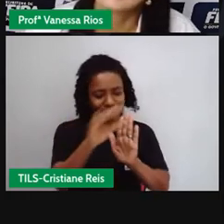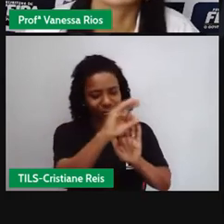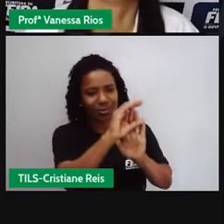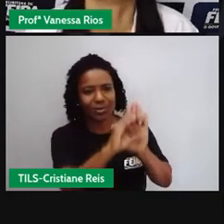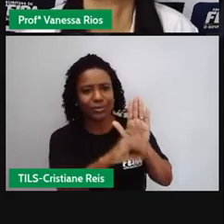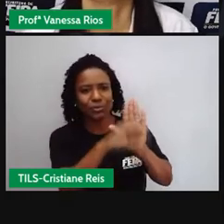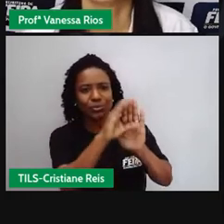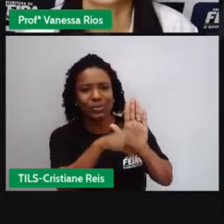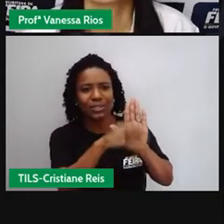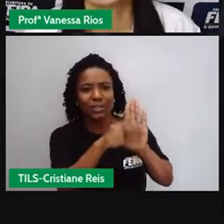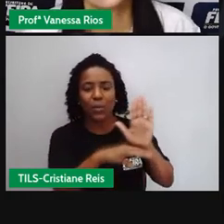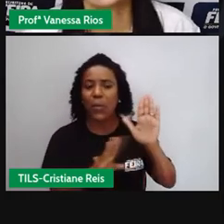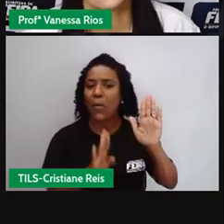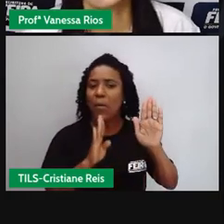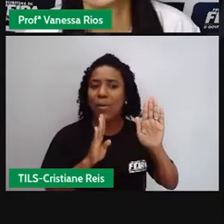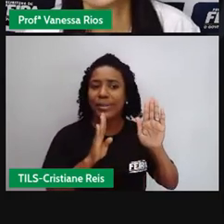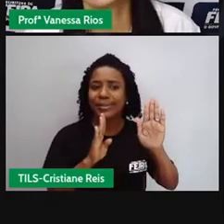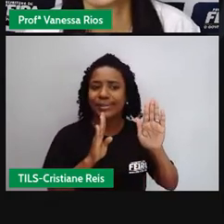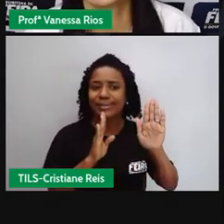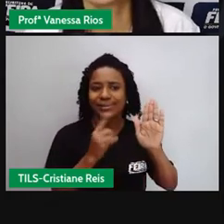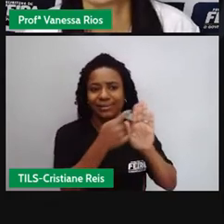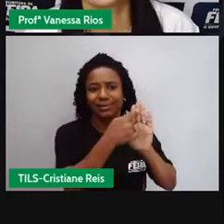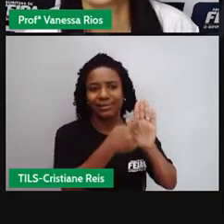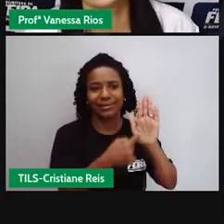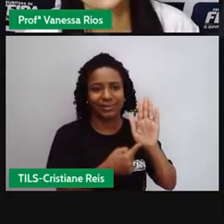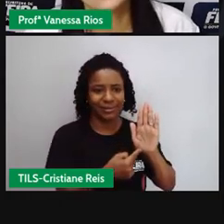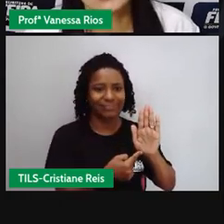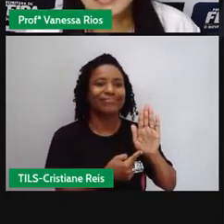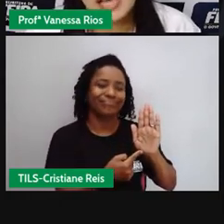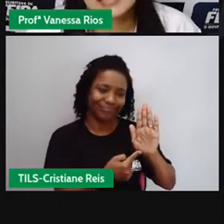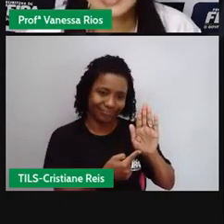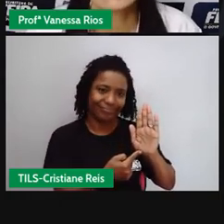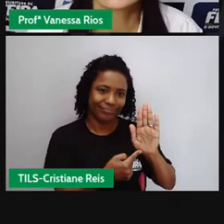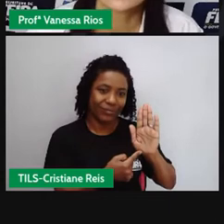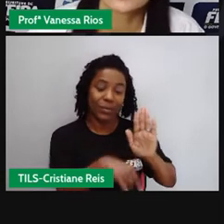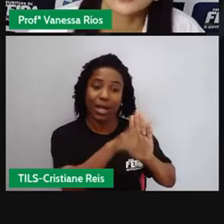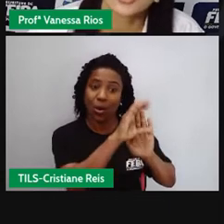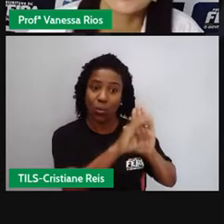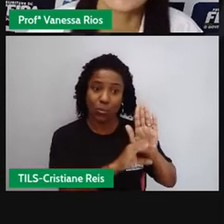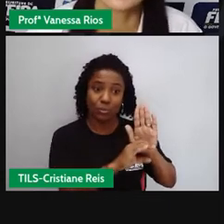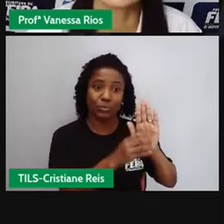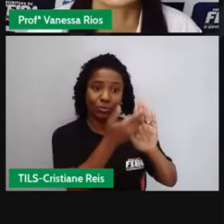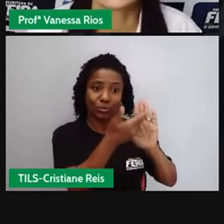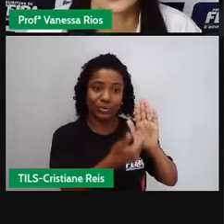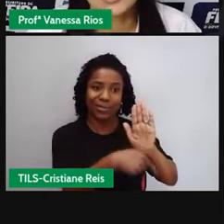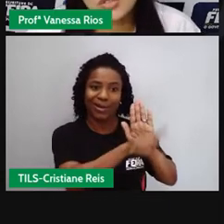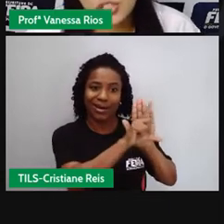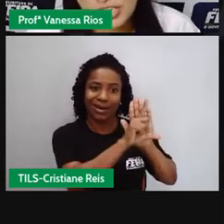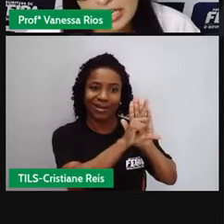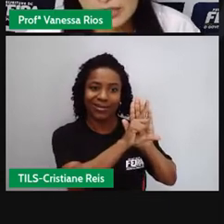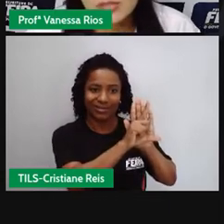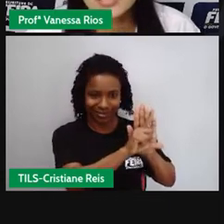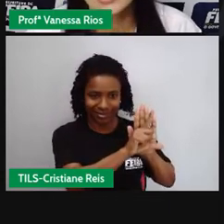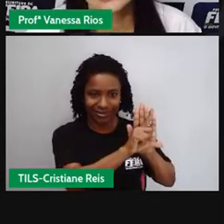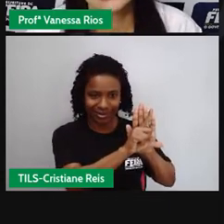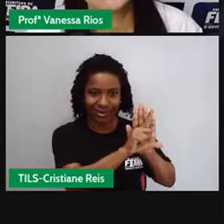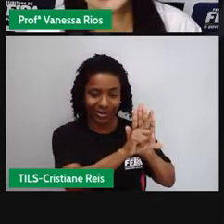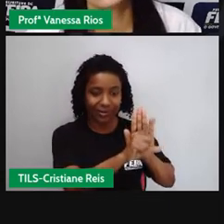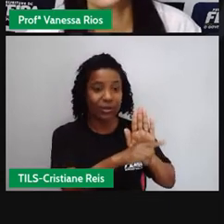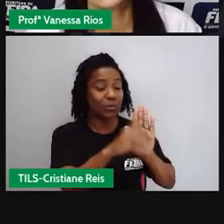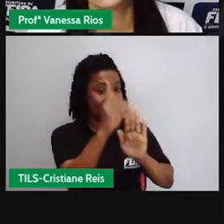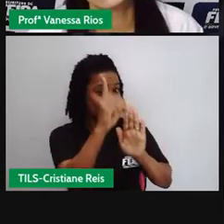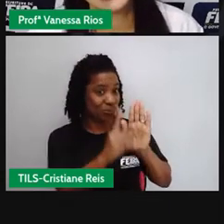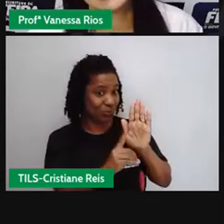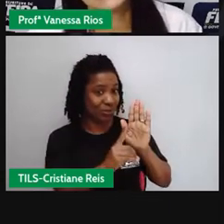porque é a Constituição que vai direcionar, né, os nossos deveres, os nossos direitos, e